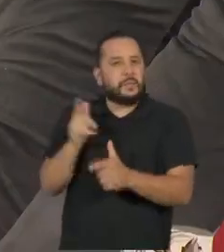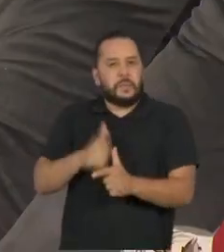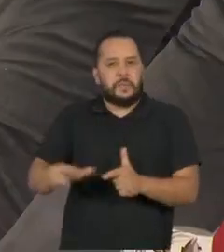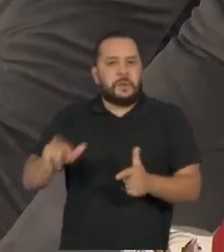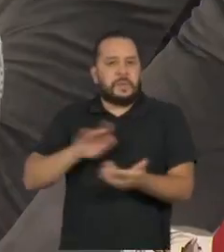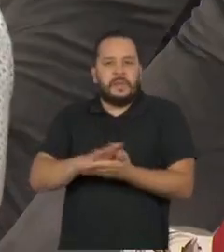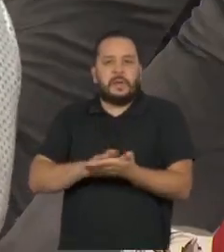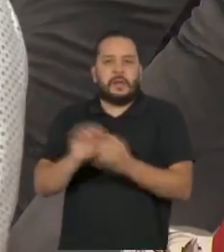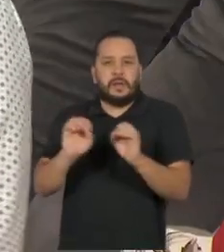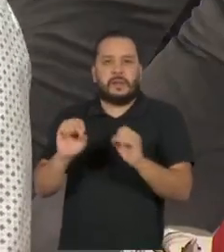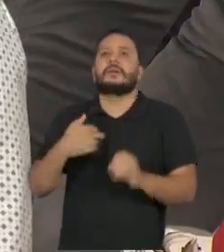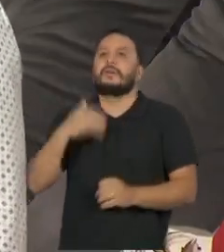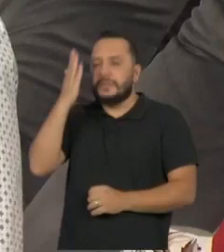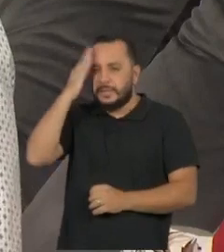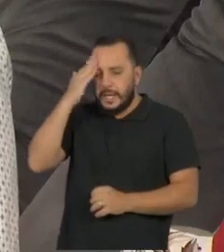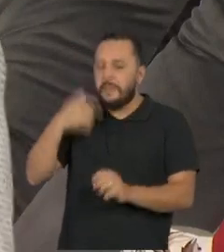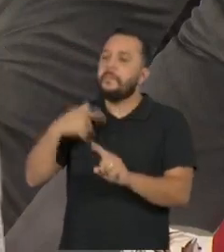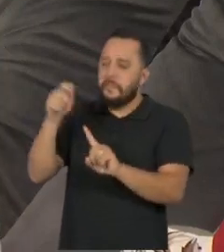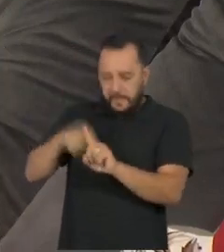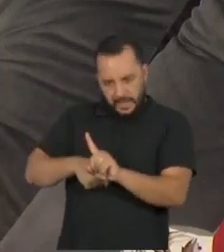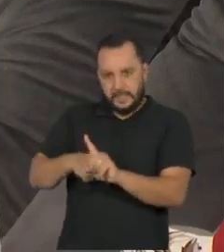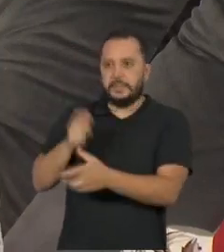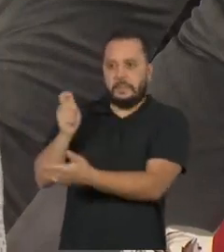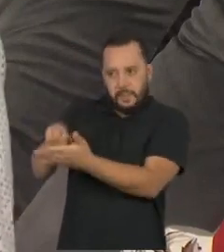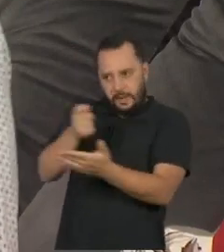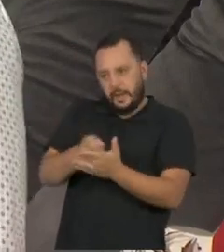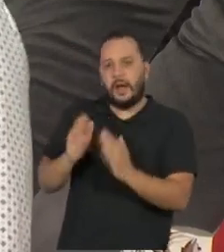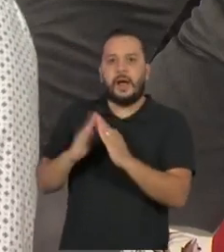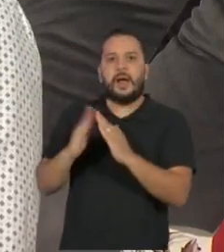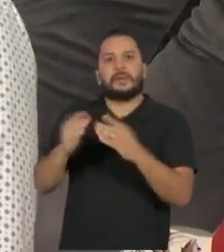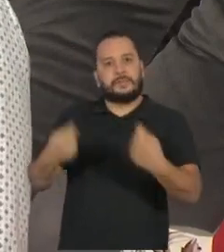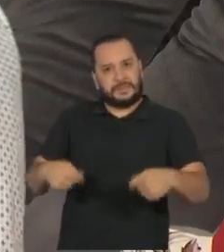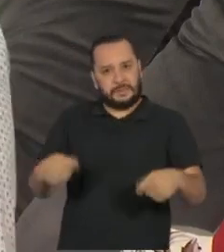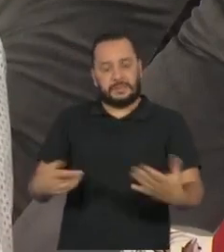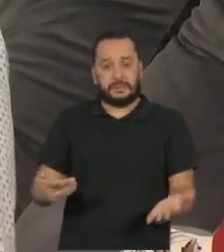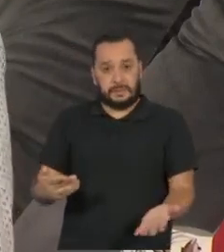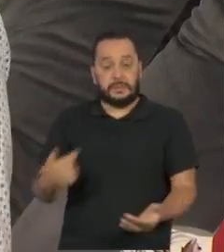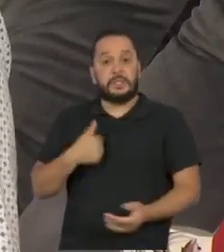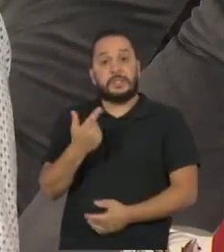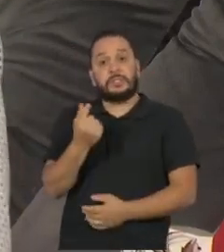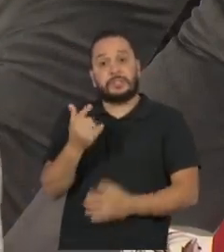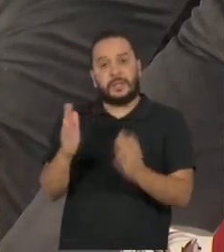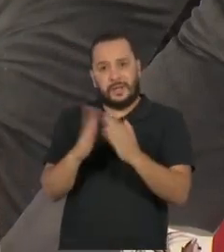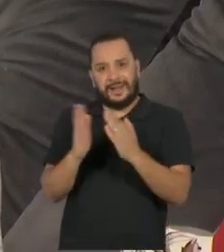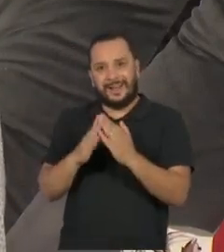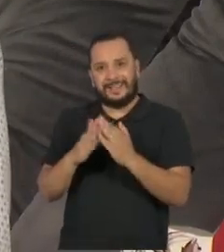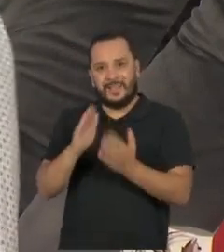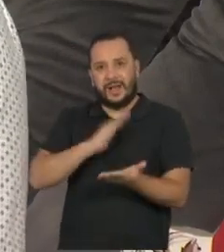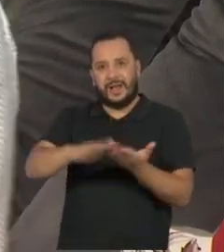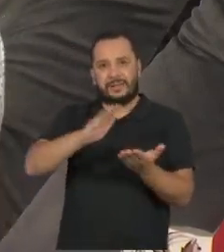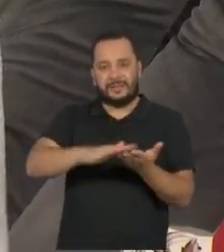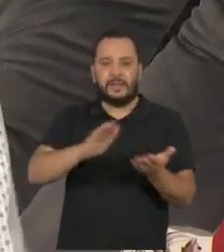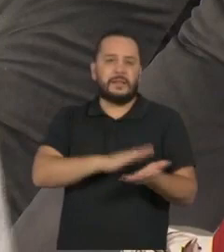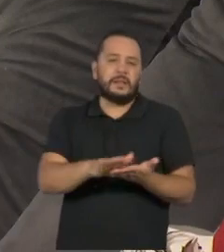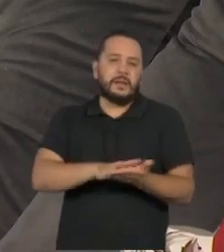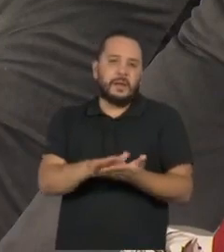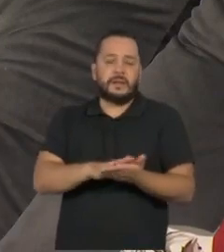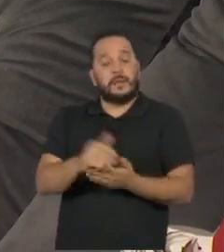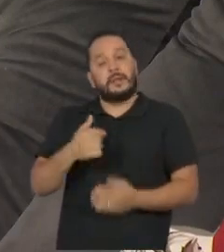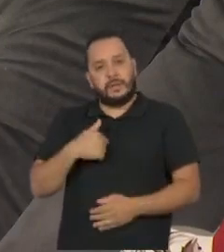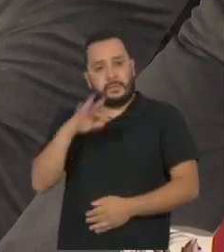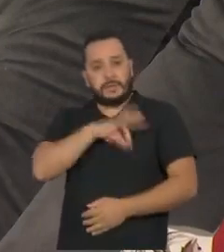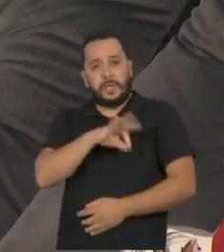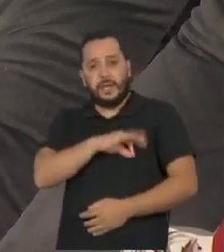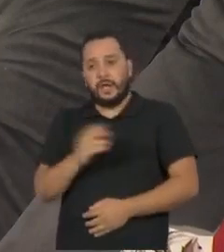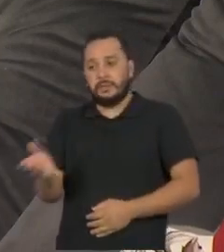sei que todo mês eu tenho uma parcela fixa a ser paga. Então, ou seja, o dinheiro dessa casa eu sei que eu não vou poder gastar. Então, quando eu recebo o meu